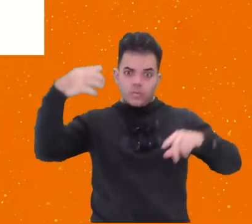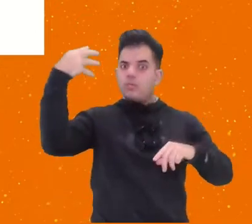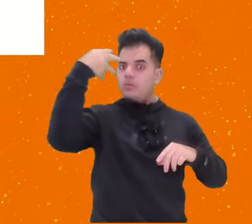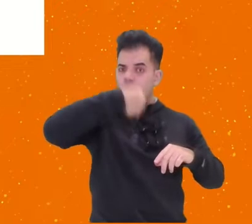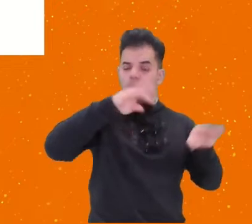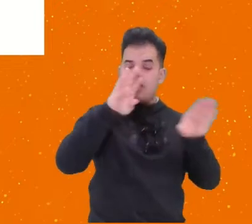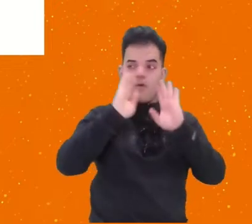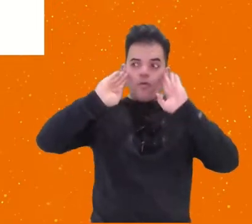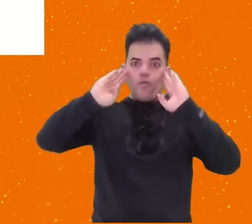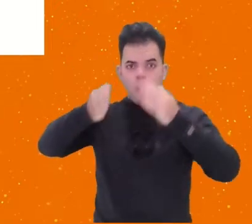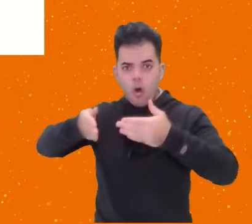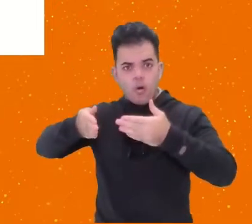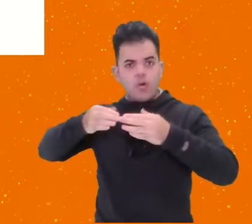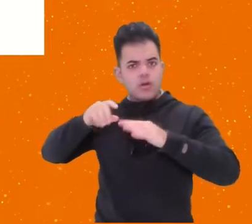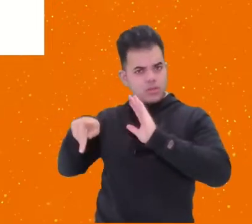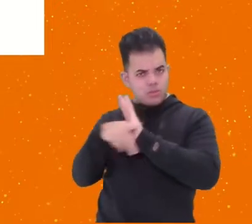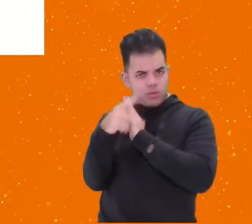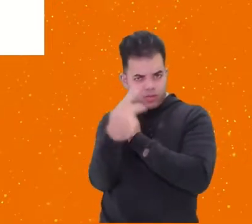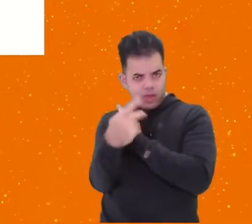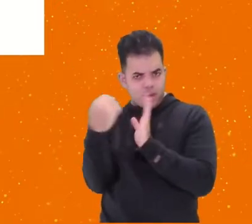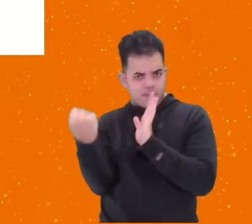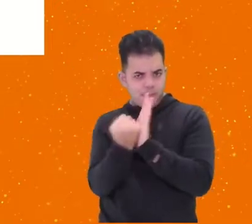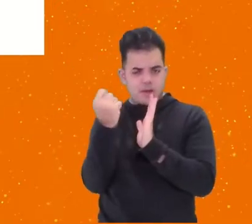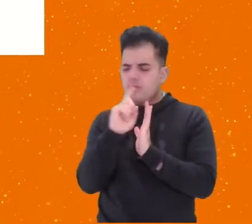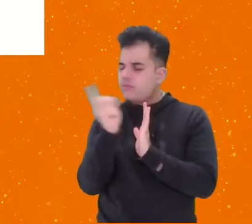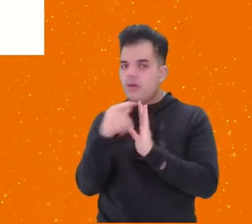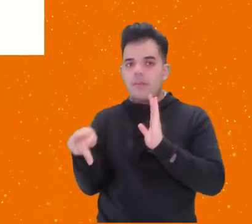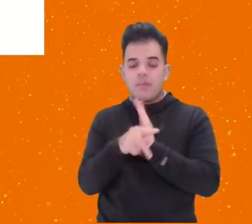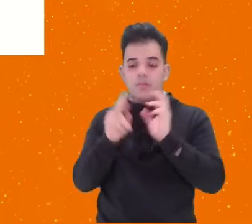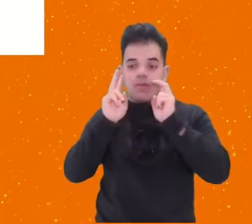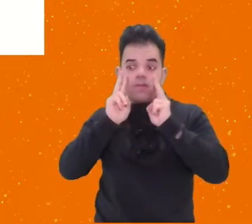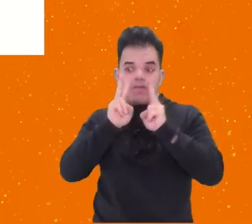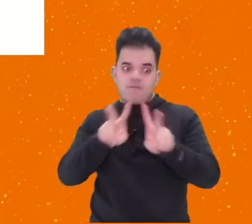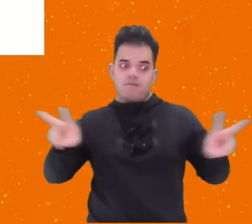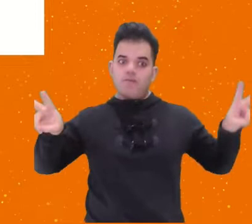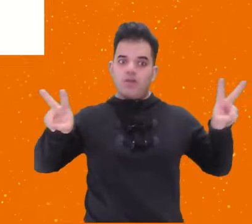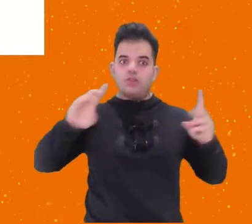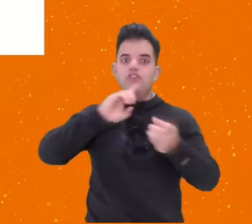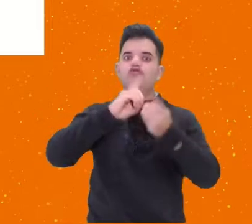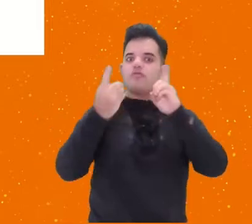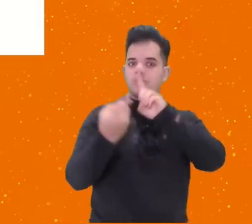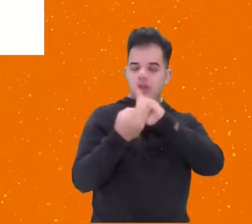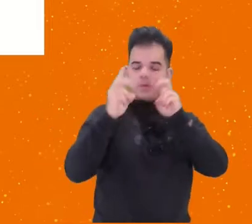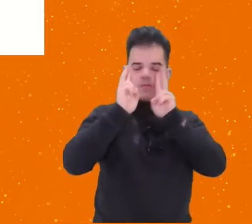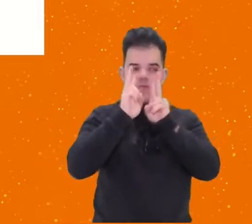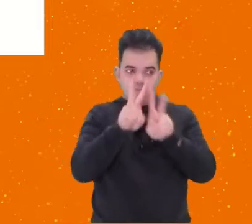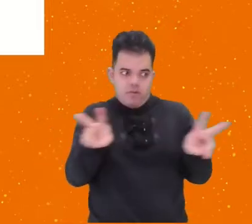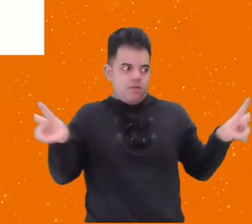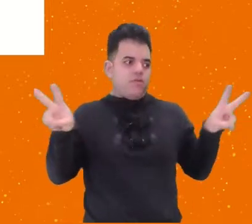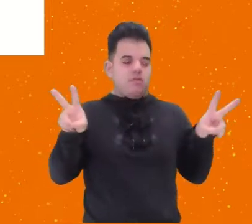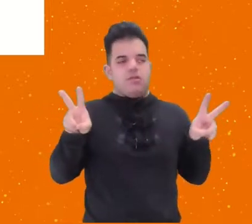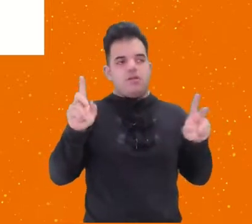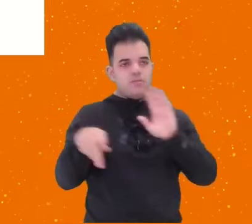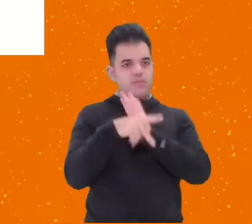Arri, nunca foi, mas sim sempre foi a latitude, né? O range dinâmico, o alcance dinâmico, como queira falar,